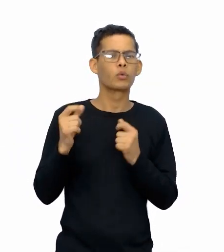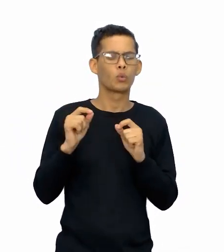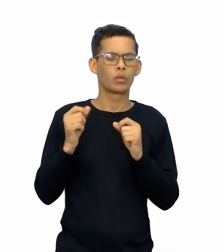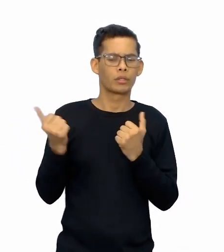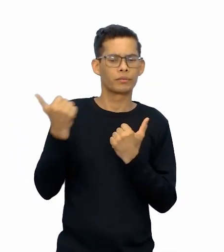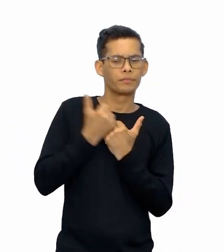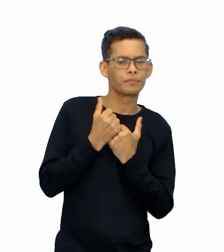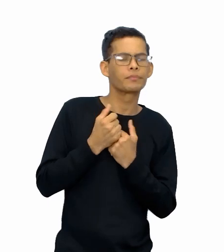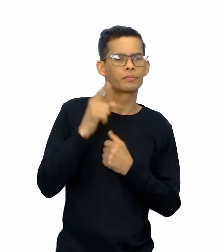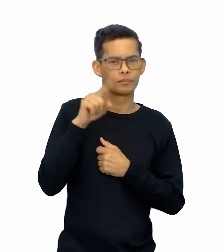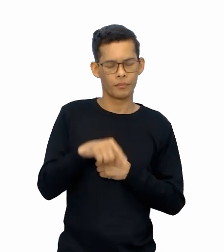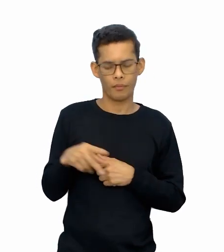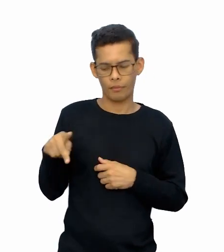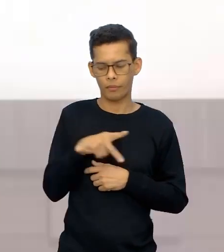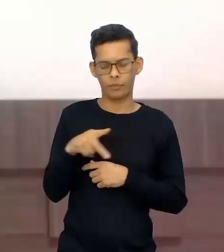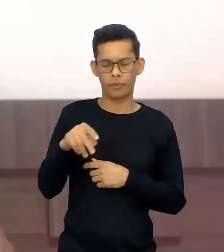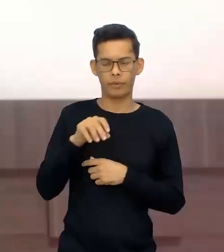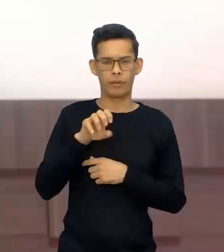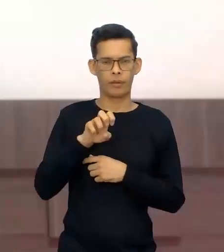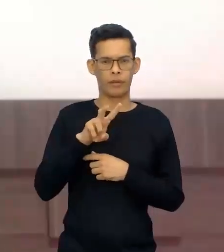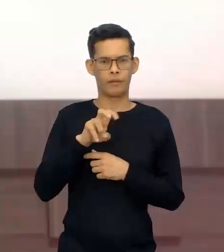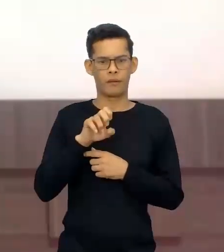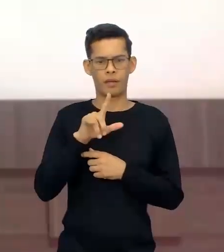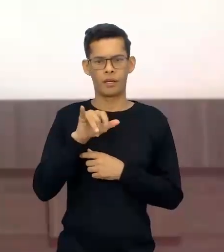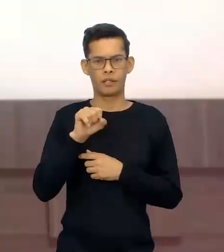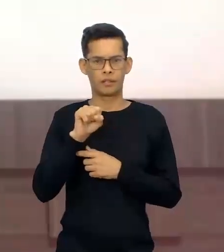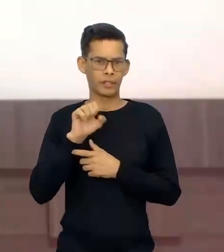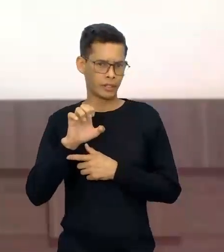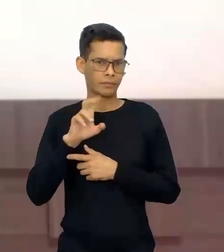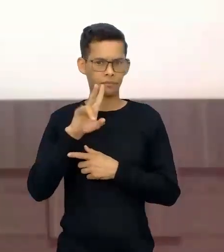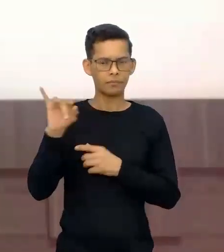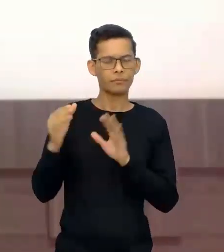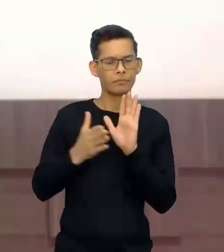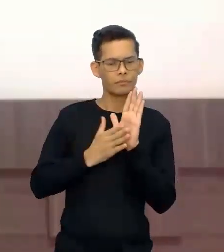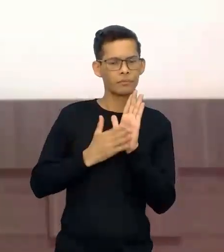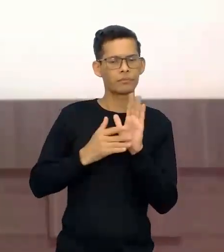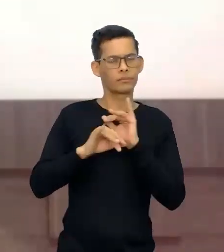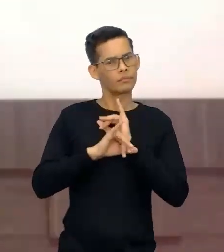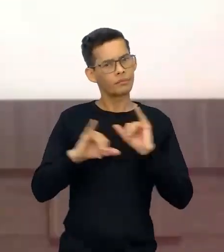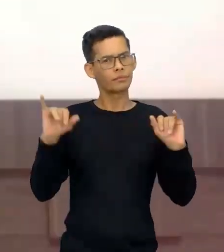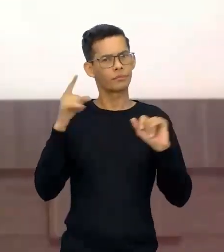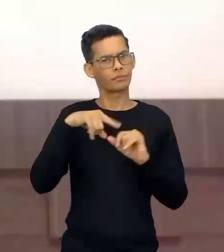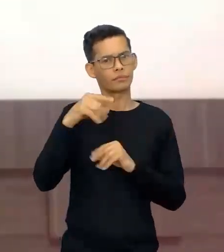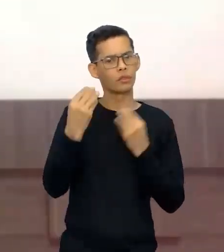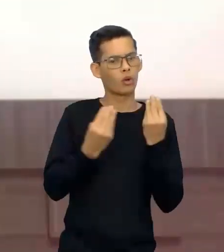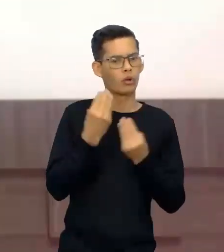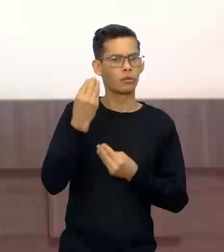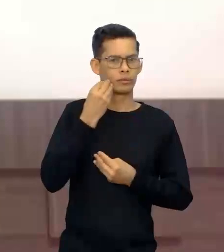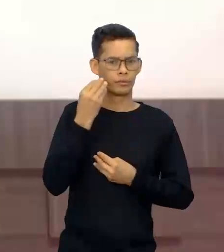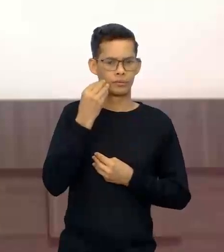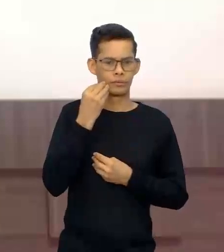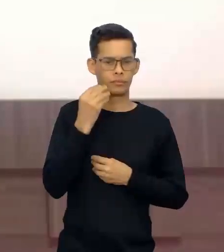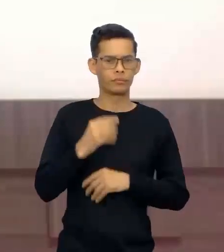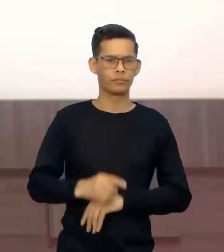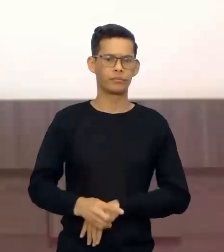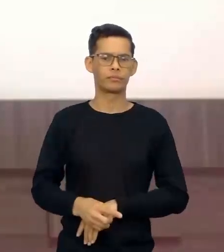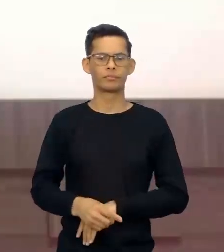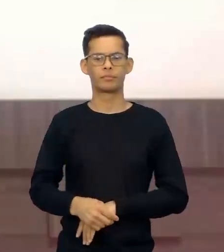devolvo a palavra para a professora Evelise, que irá apresentar a sua proposta de experimentação. É com você,